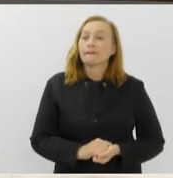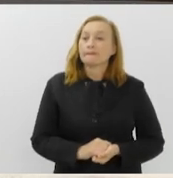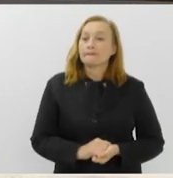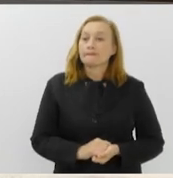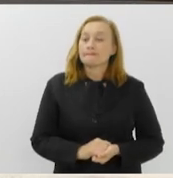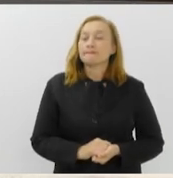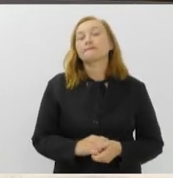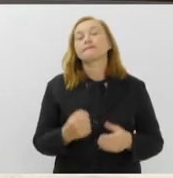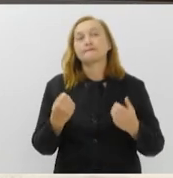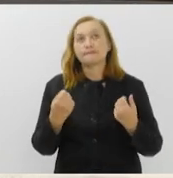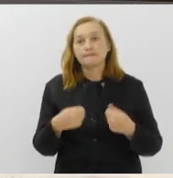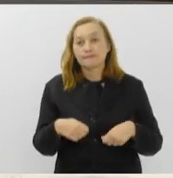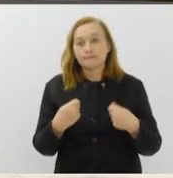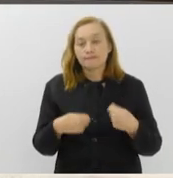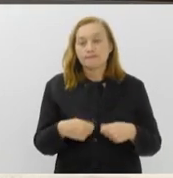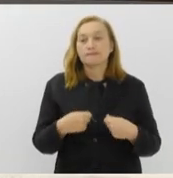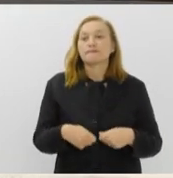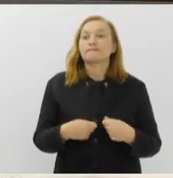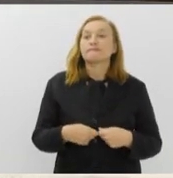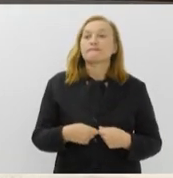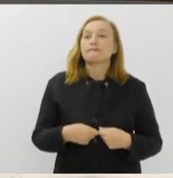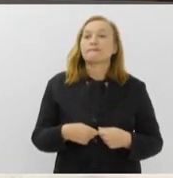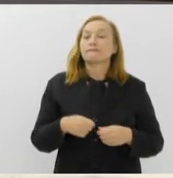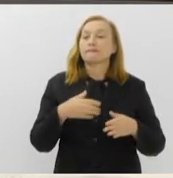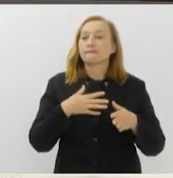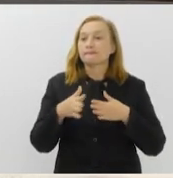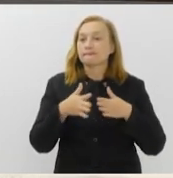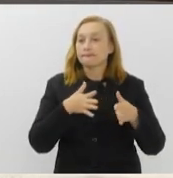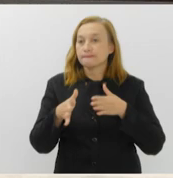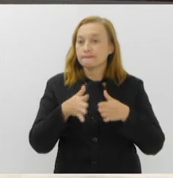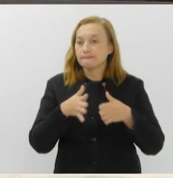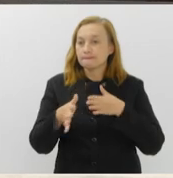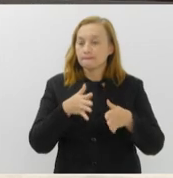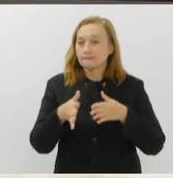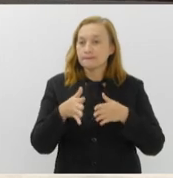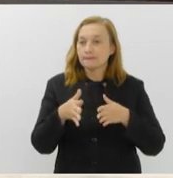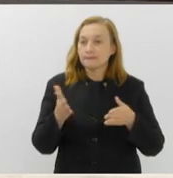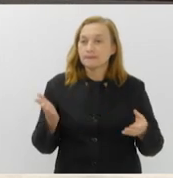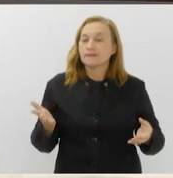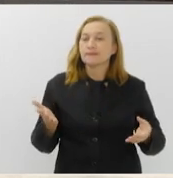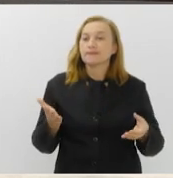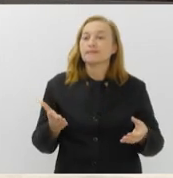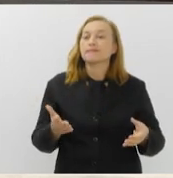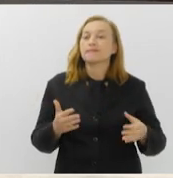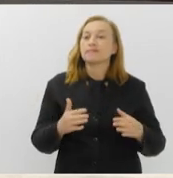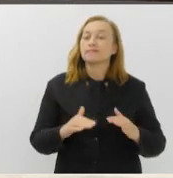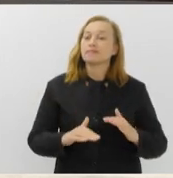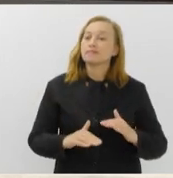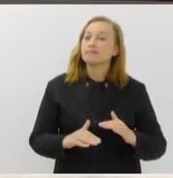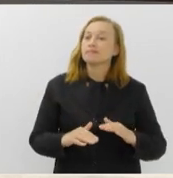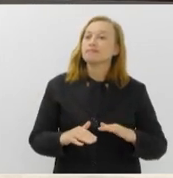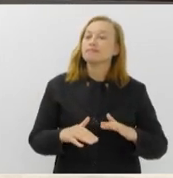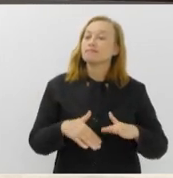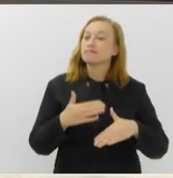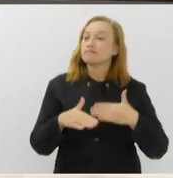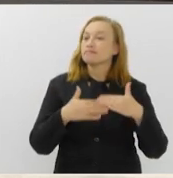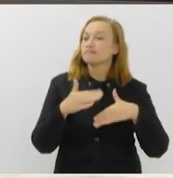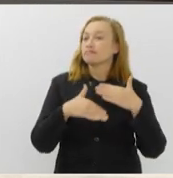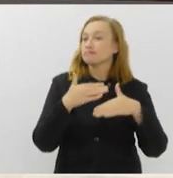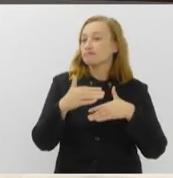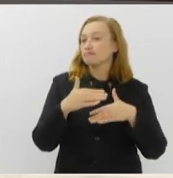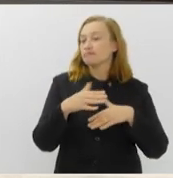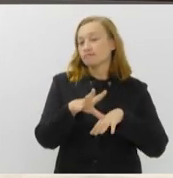uma necessidade imensa de acesso a processos de formação, tem